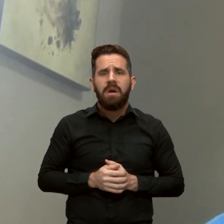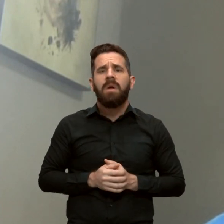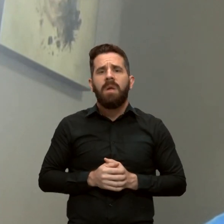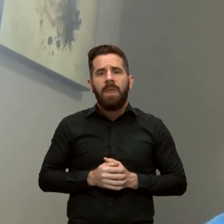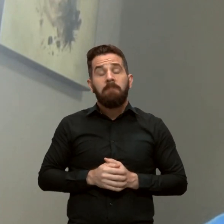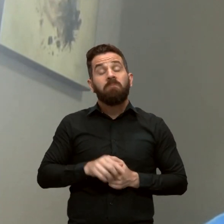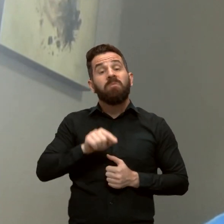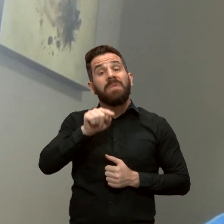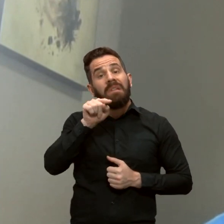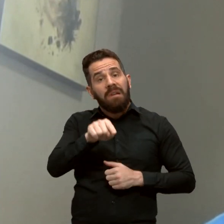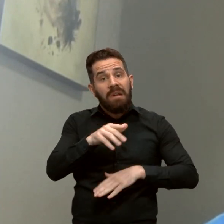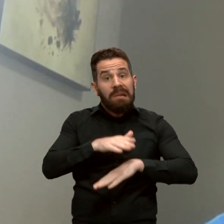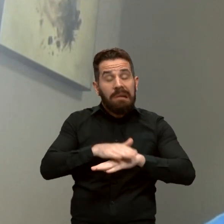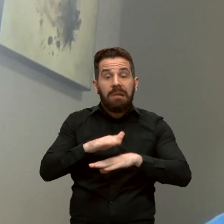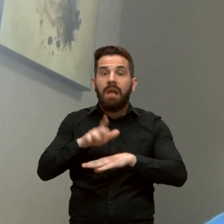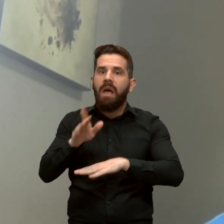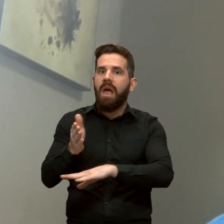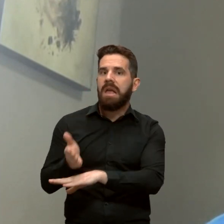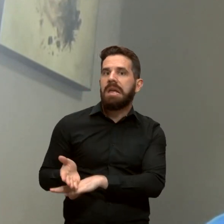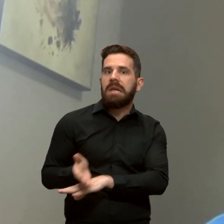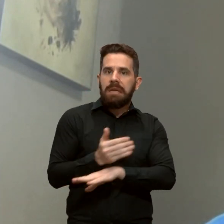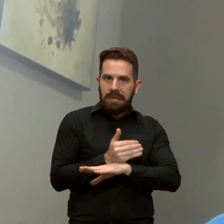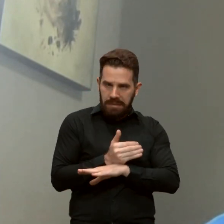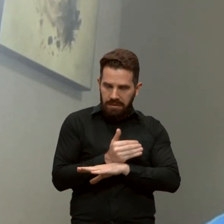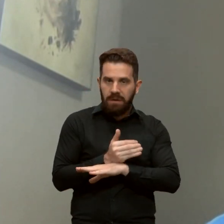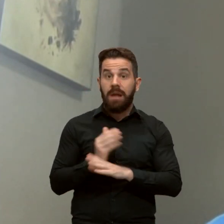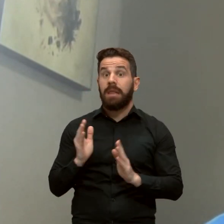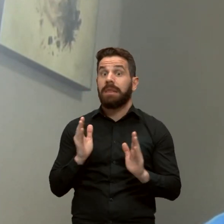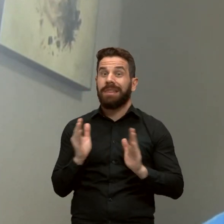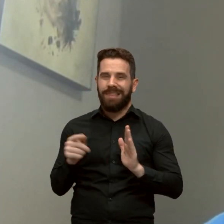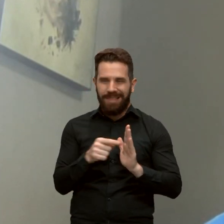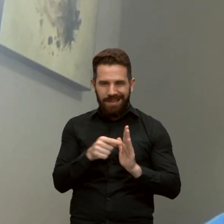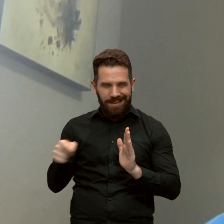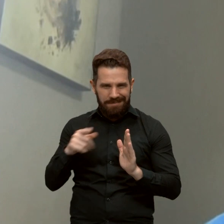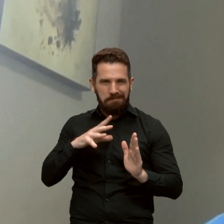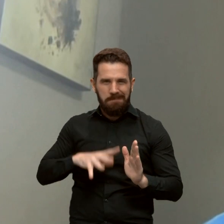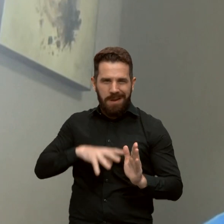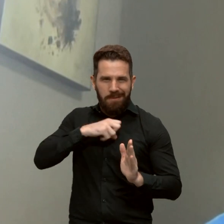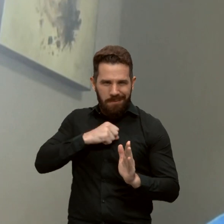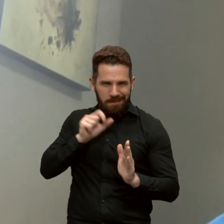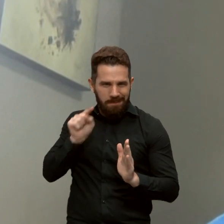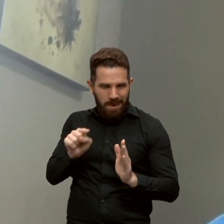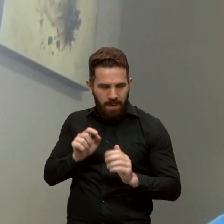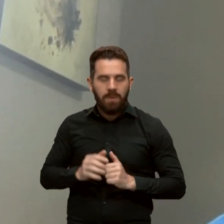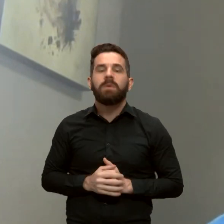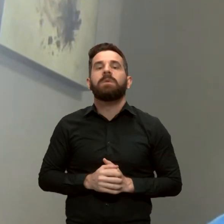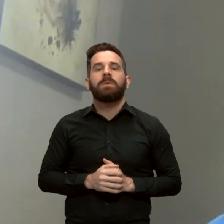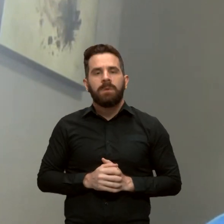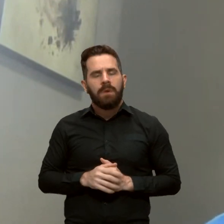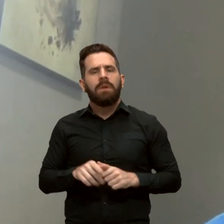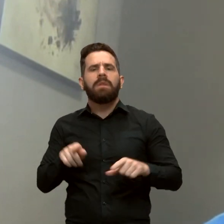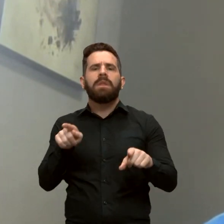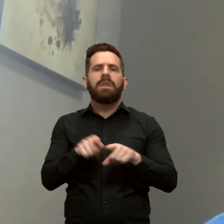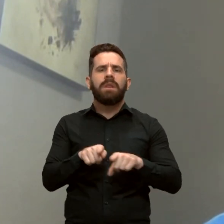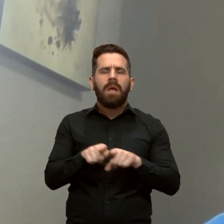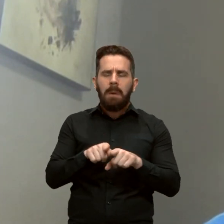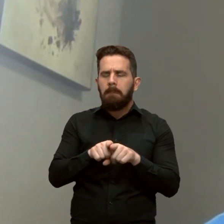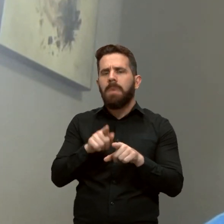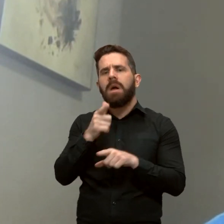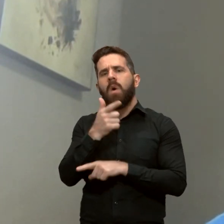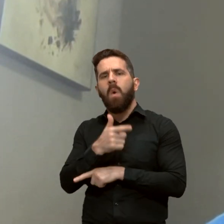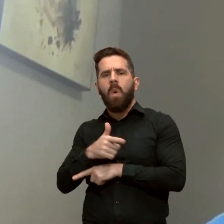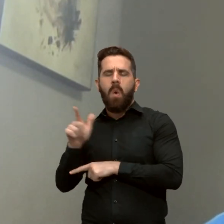Esses são sintomas precoces nessa fase do climatério. Há também alguns sintomas que são